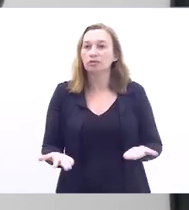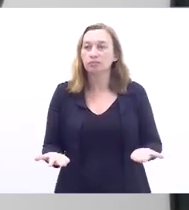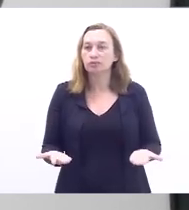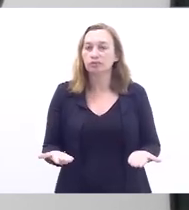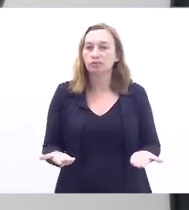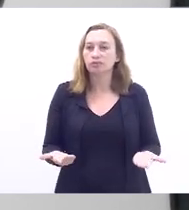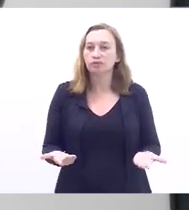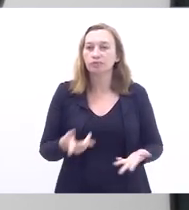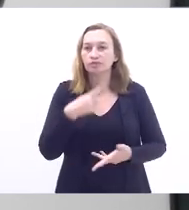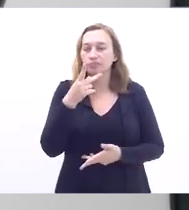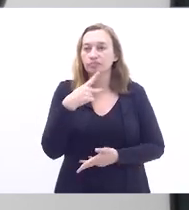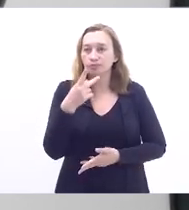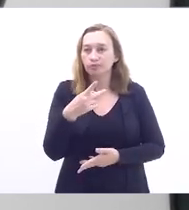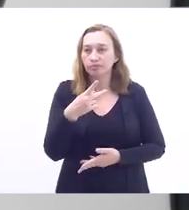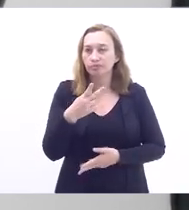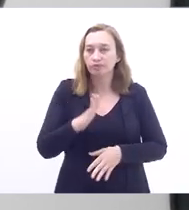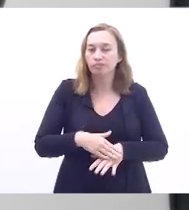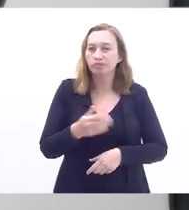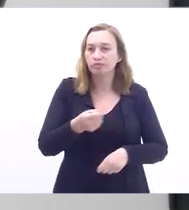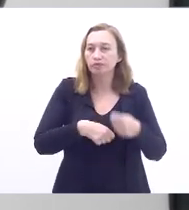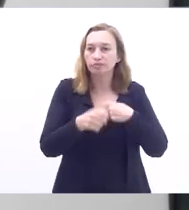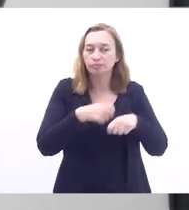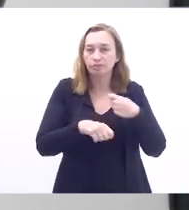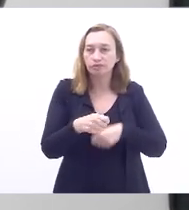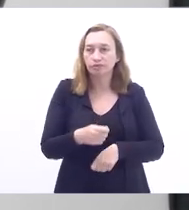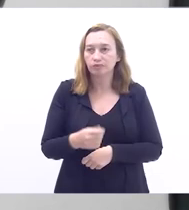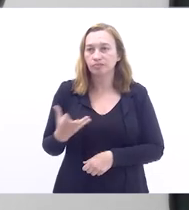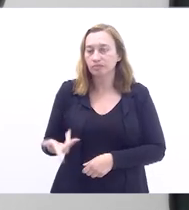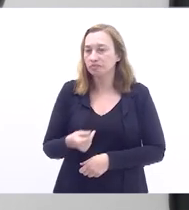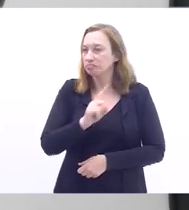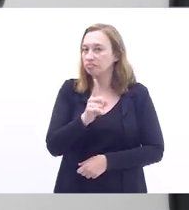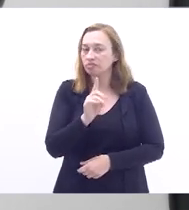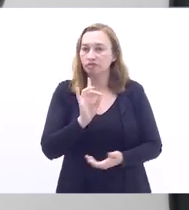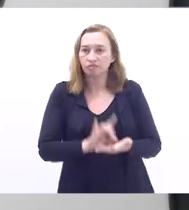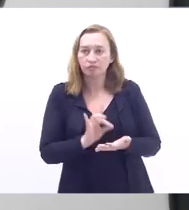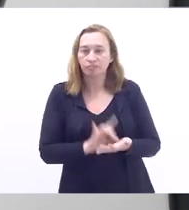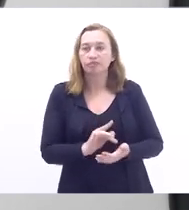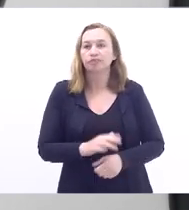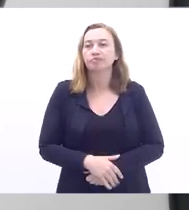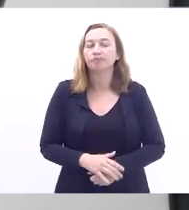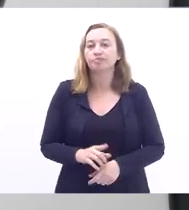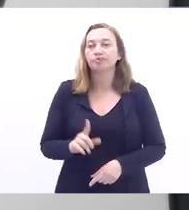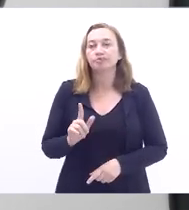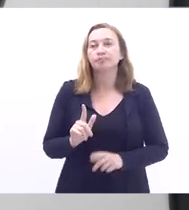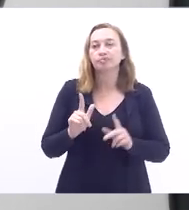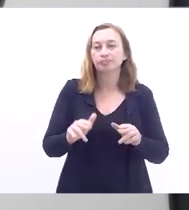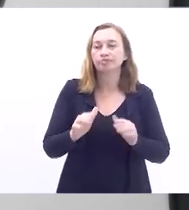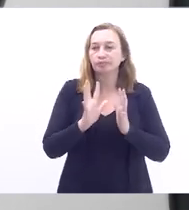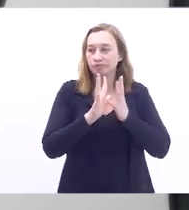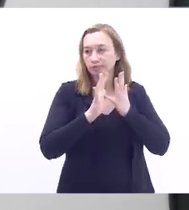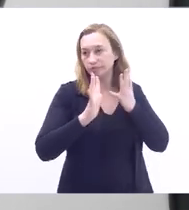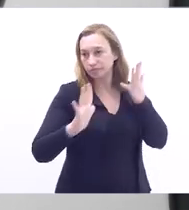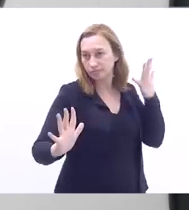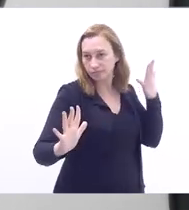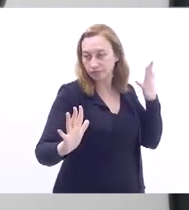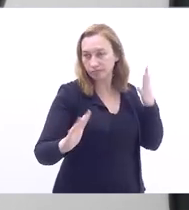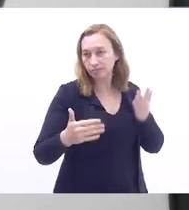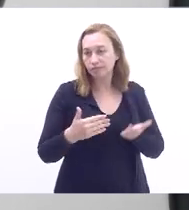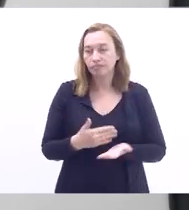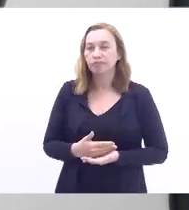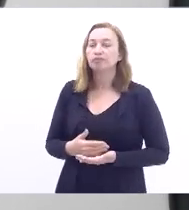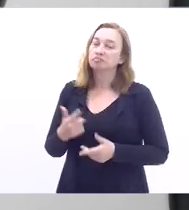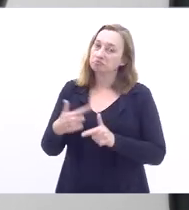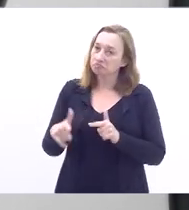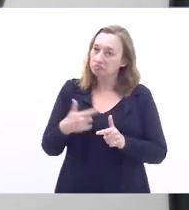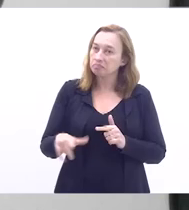é falar mal da diminuição da qualidade não é verdade ao mesmo tempo as filas Inicialmente